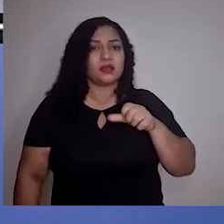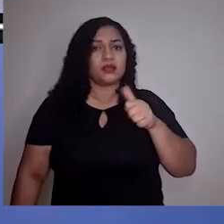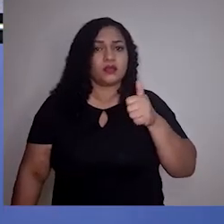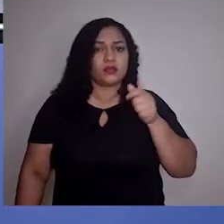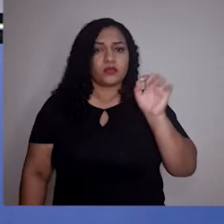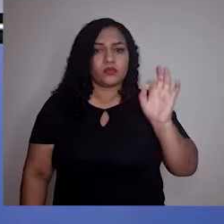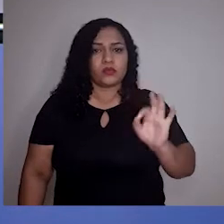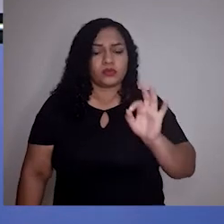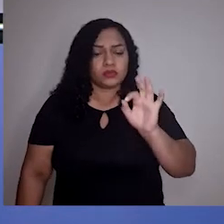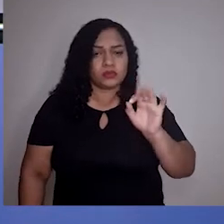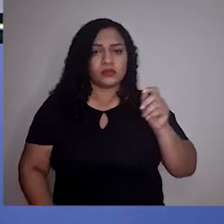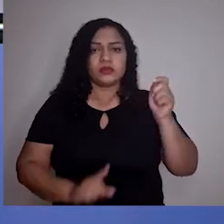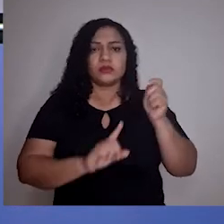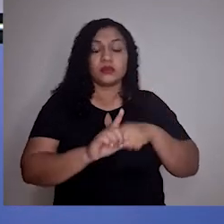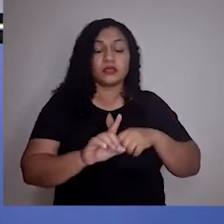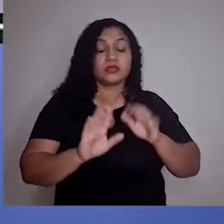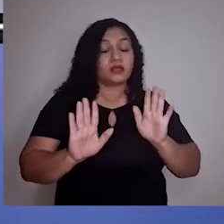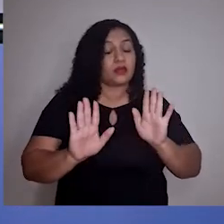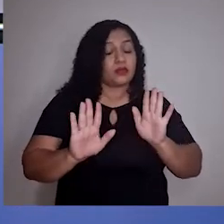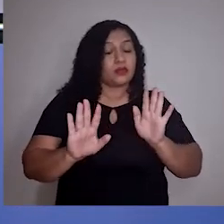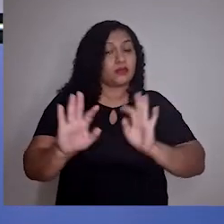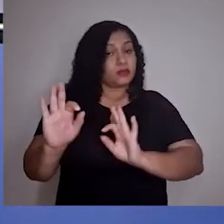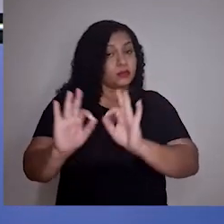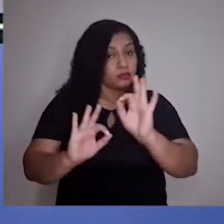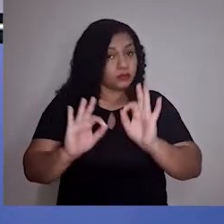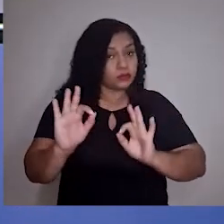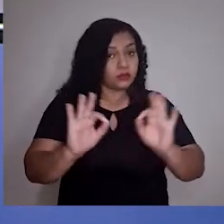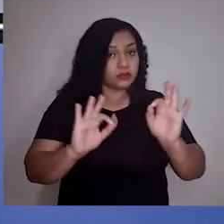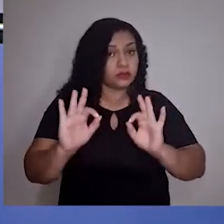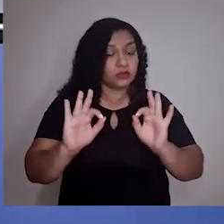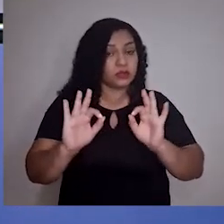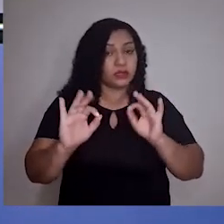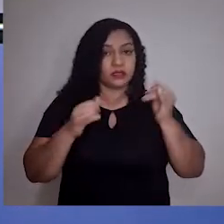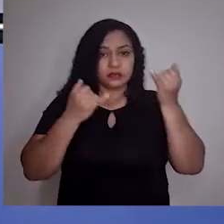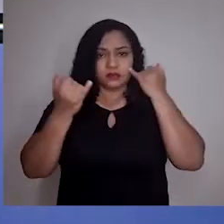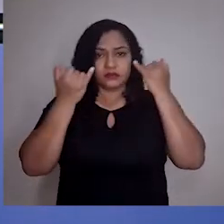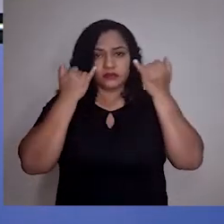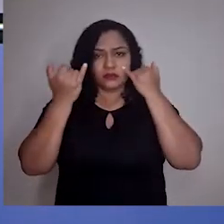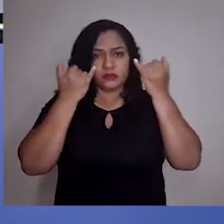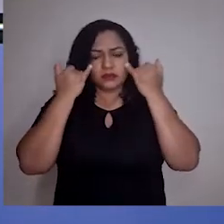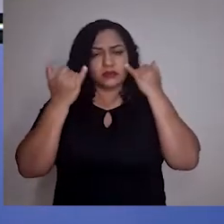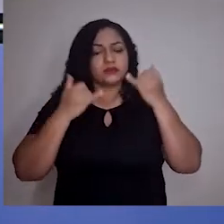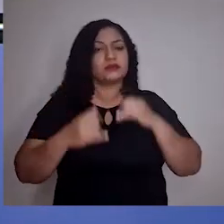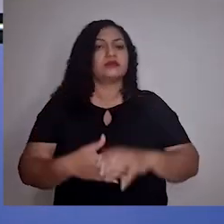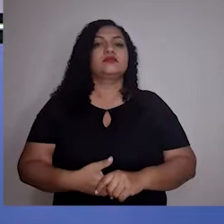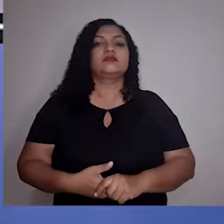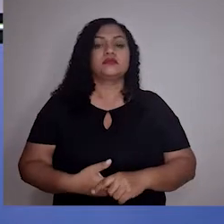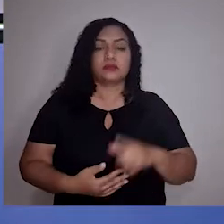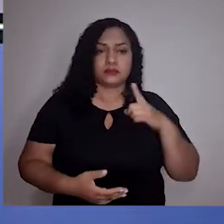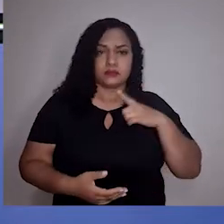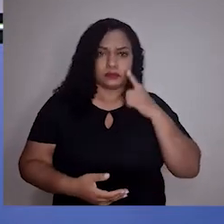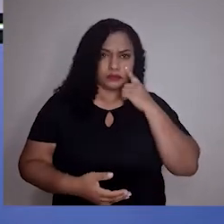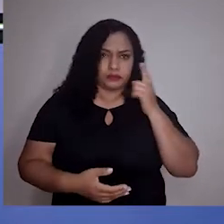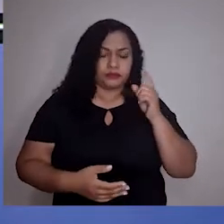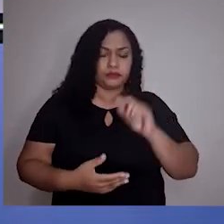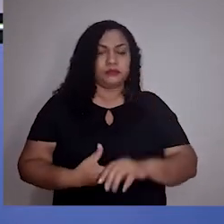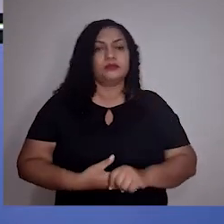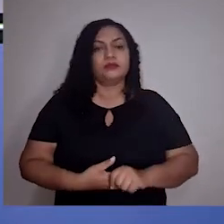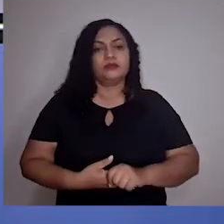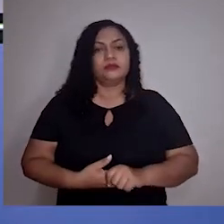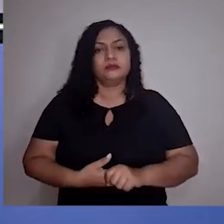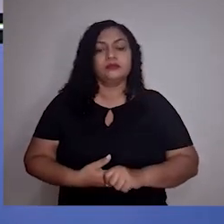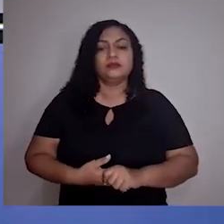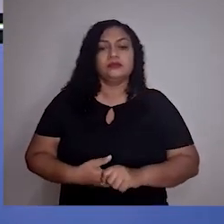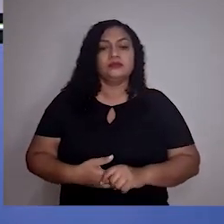Gente, vamos organizar as informações que o exercício dá. Então, o exercício deu um capital